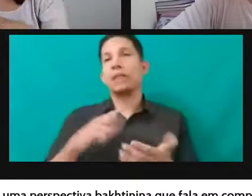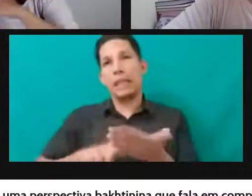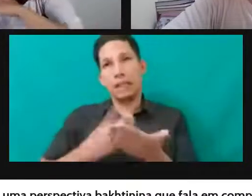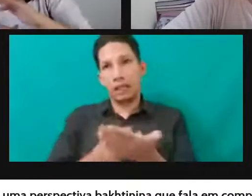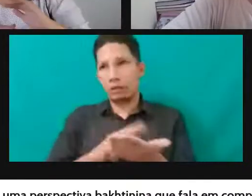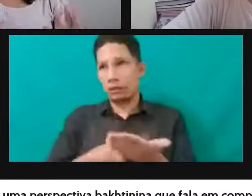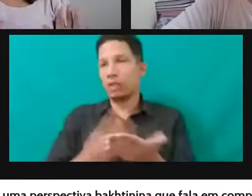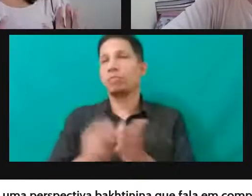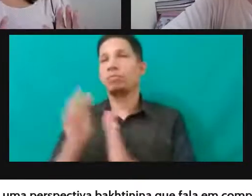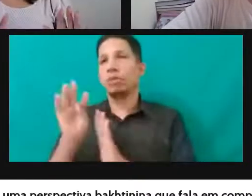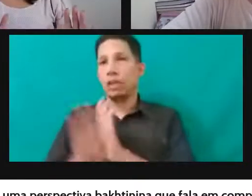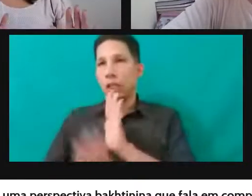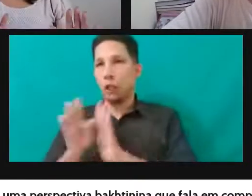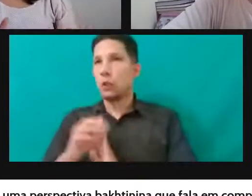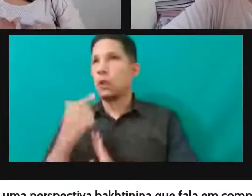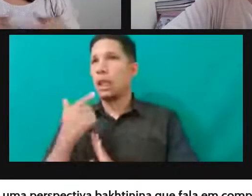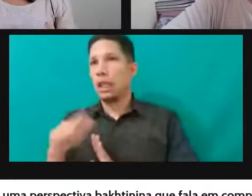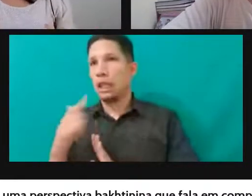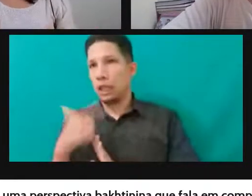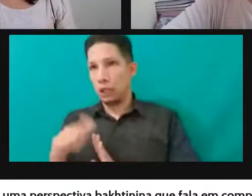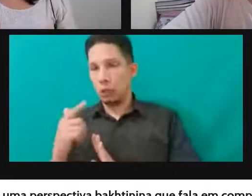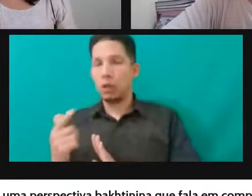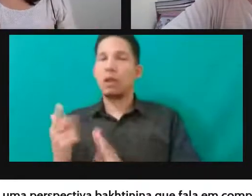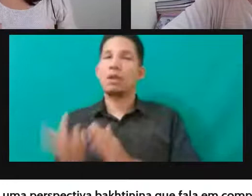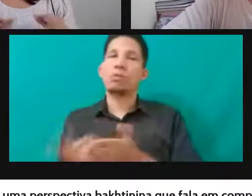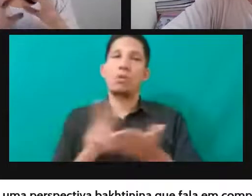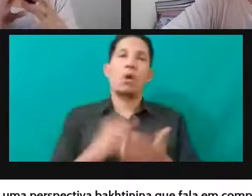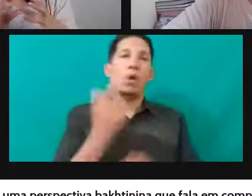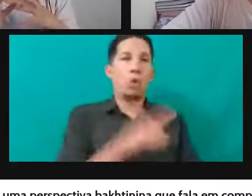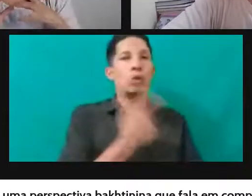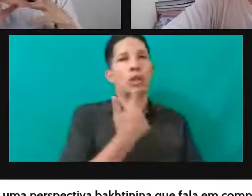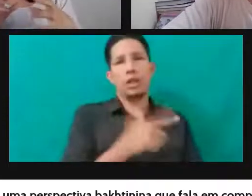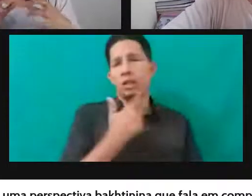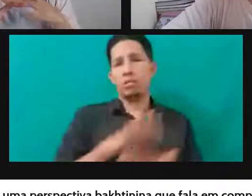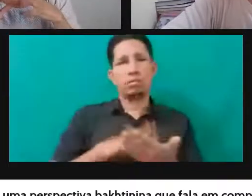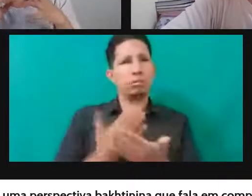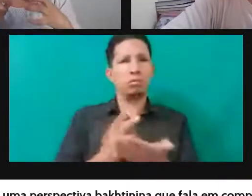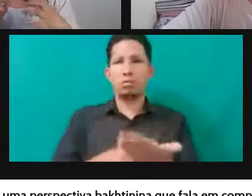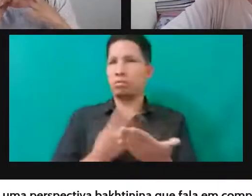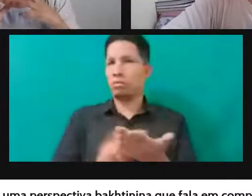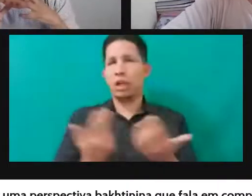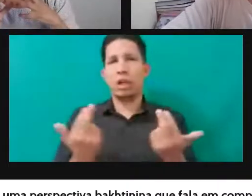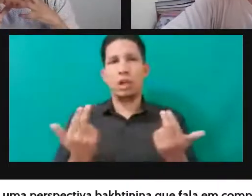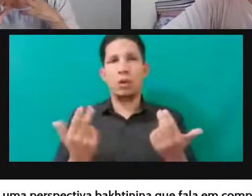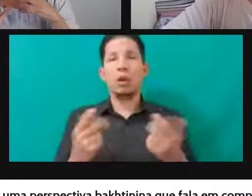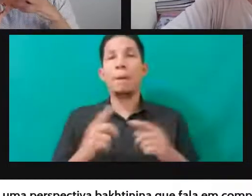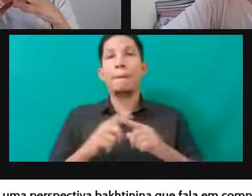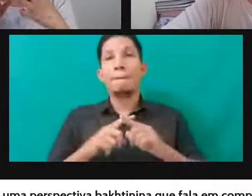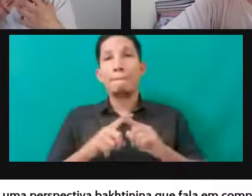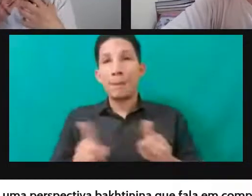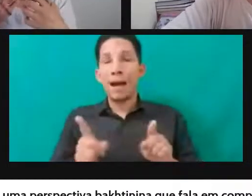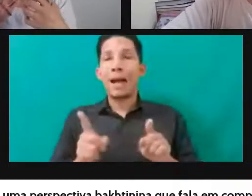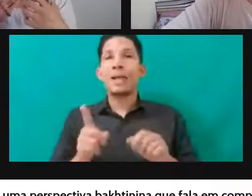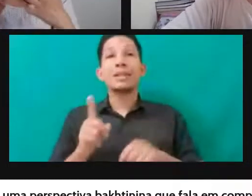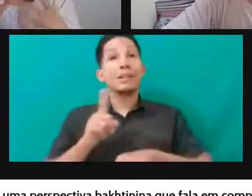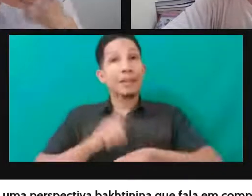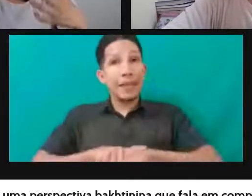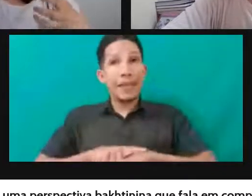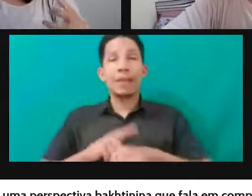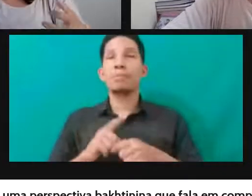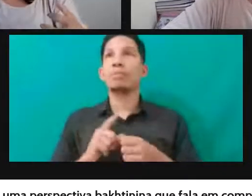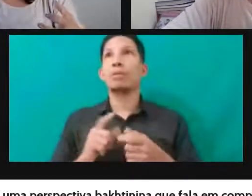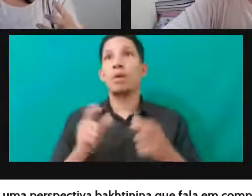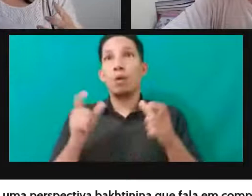para outra, tanto na interpretação como na tradução. Mas essa relação espaço e tempo, ela permite